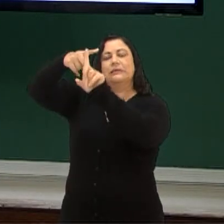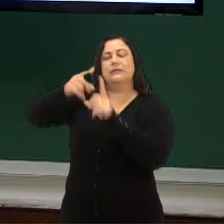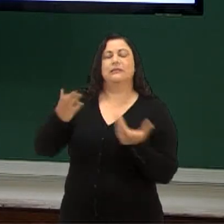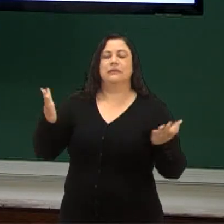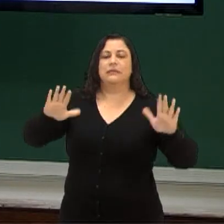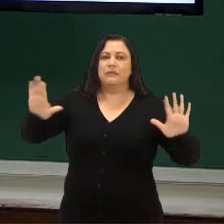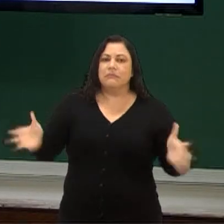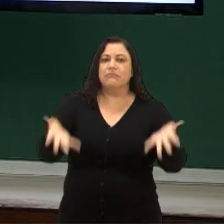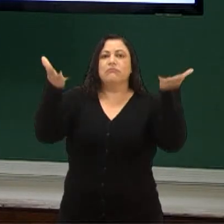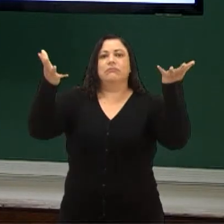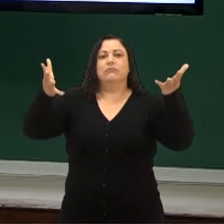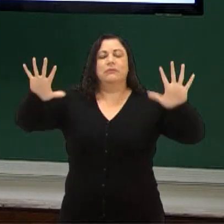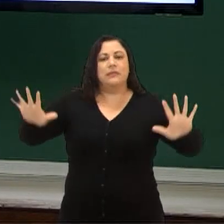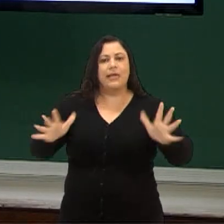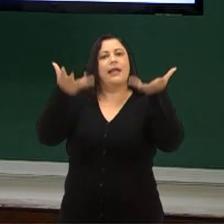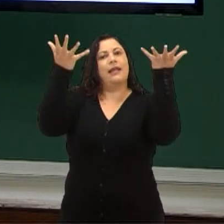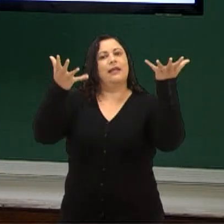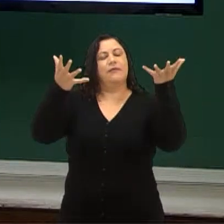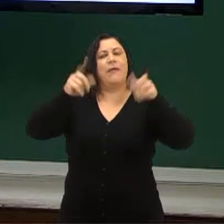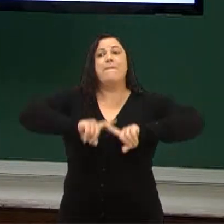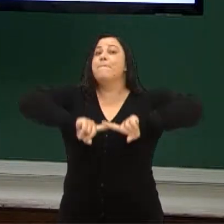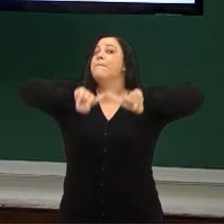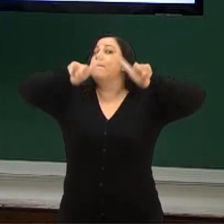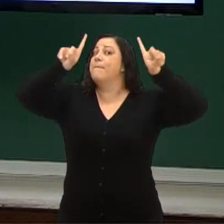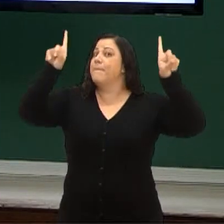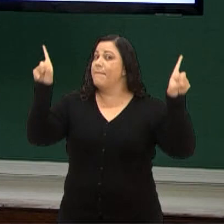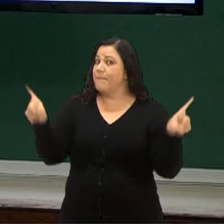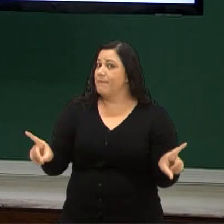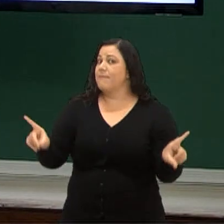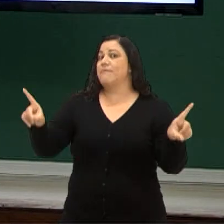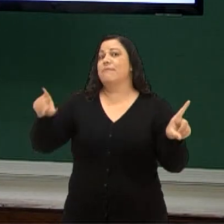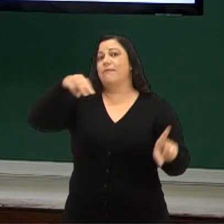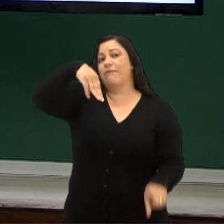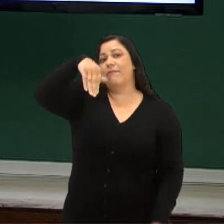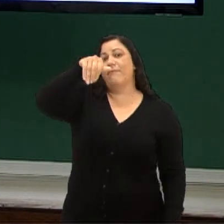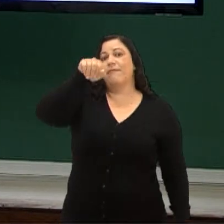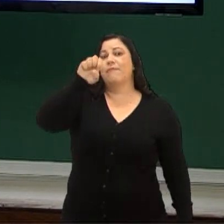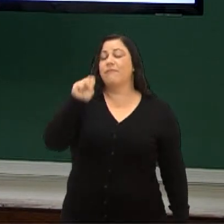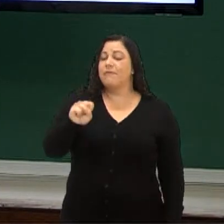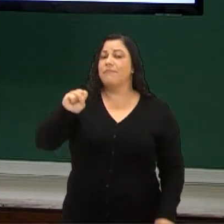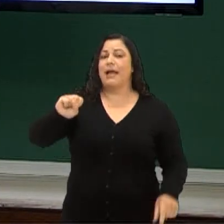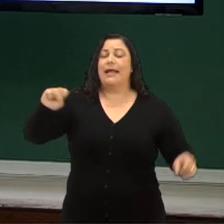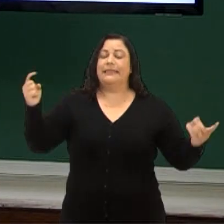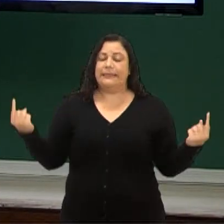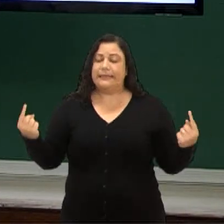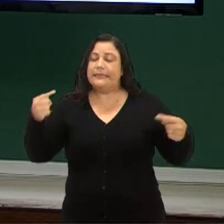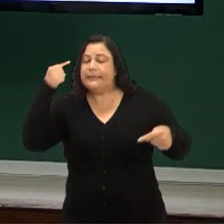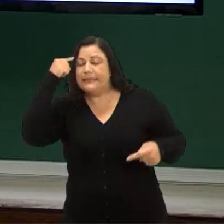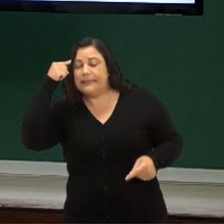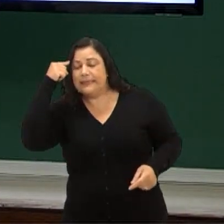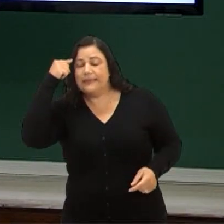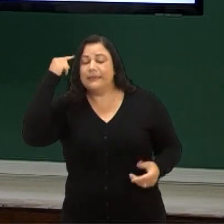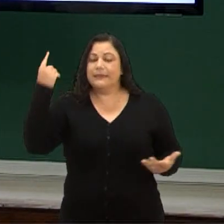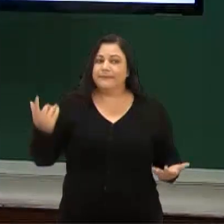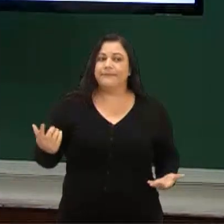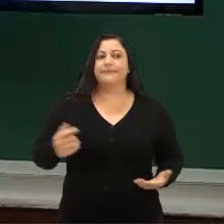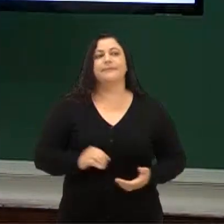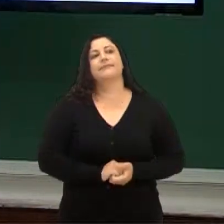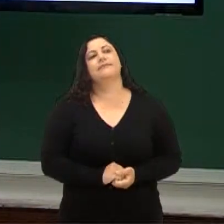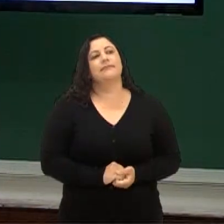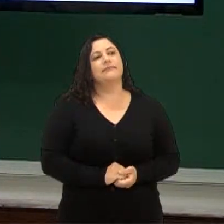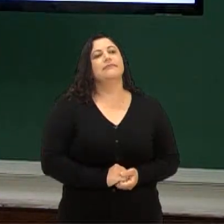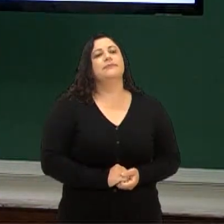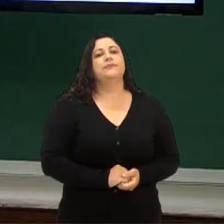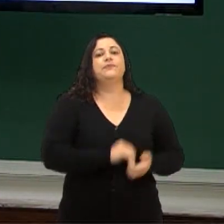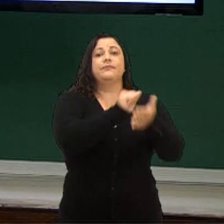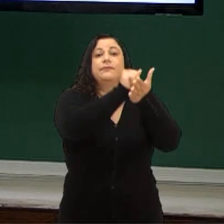poderia ser retirado. Mas ele ajudou, de repente, para dar uma ideia de contrariedade que o menino estava pensando, certo?